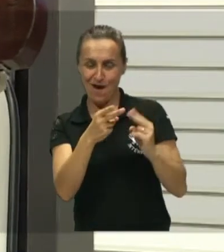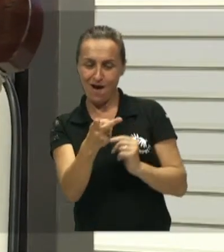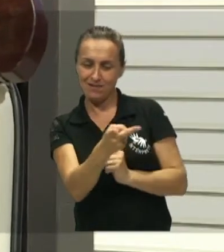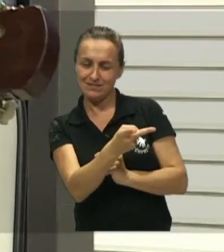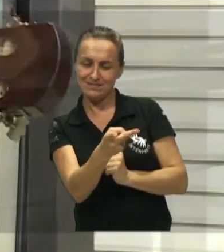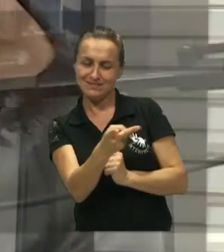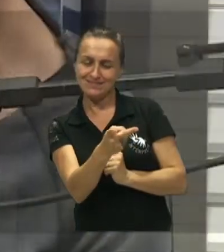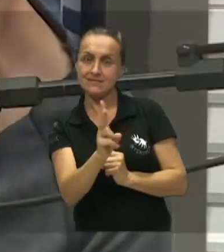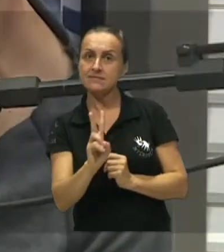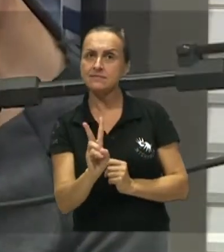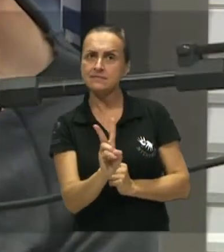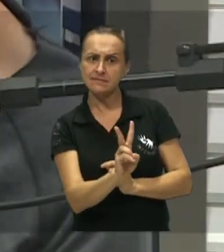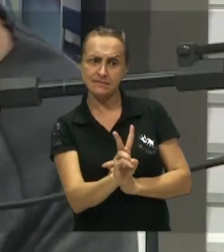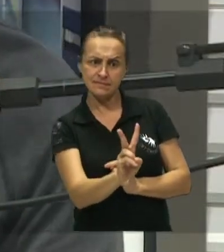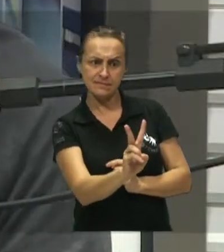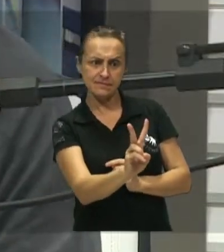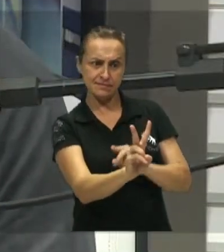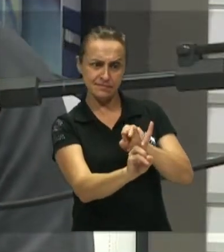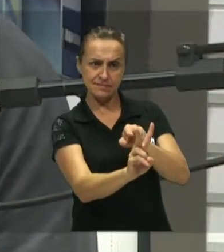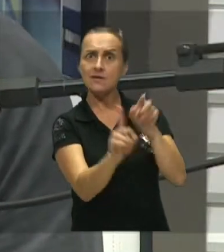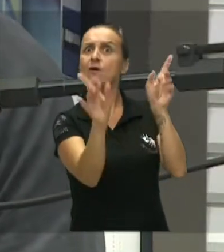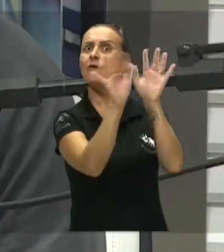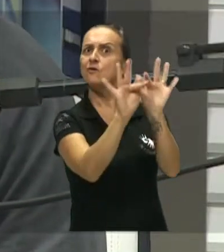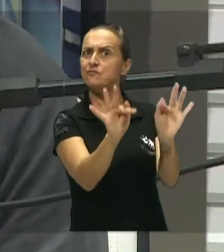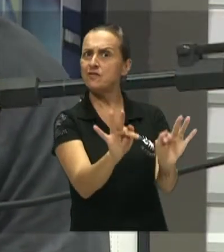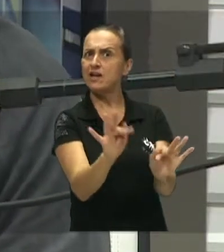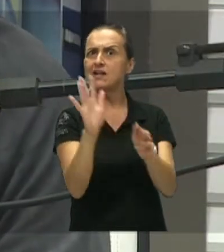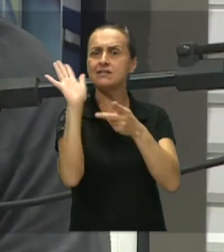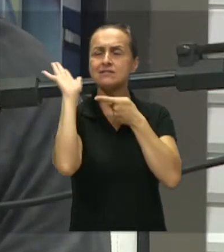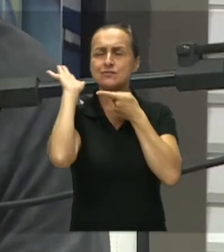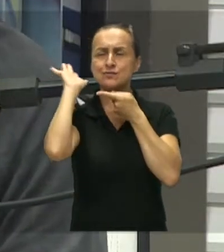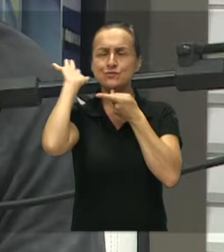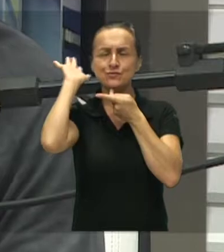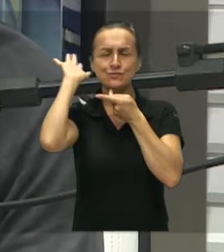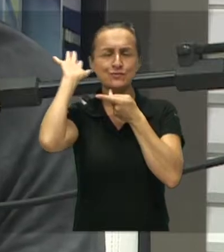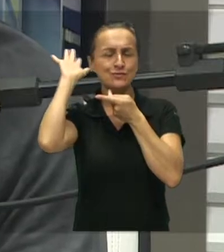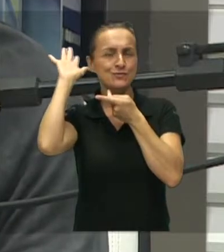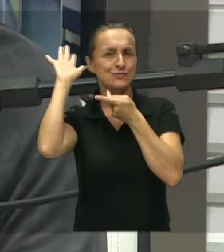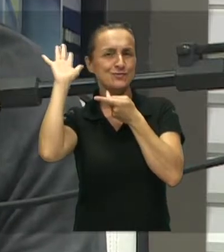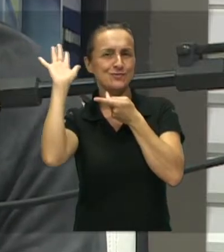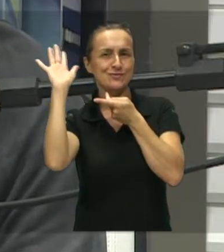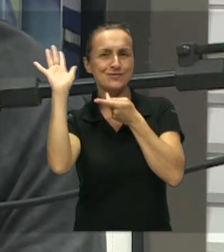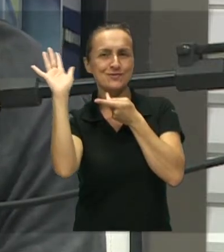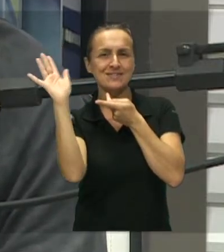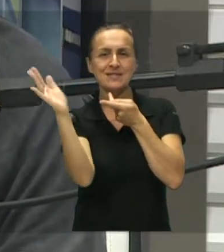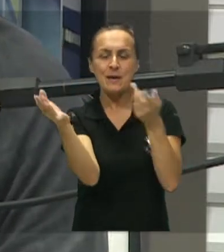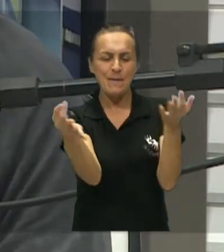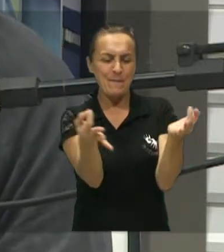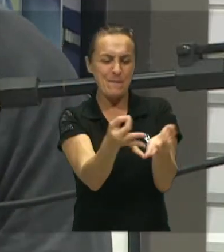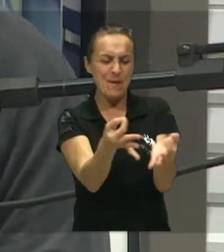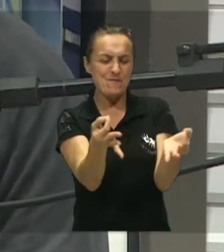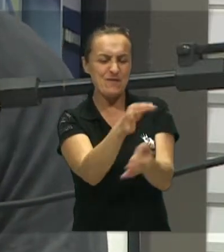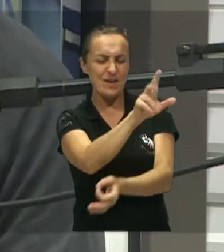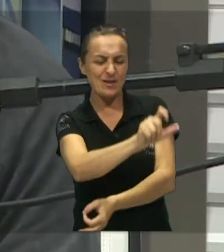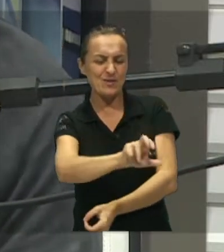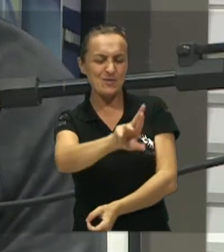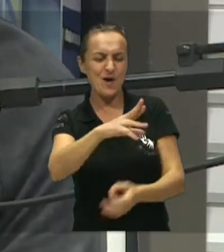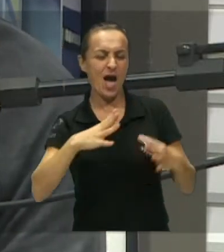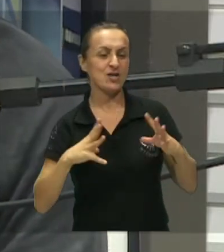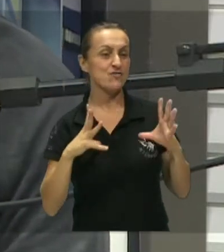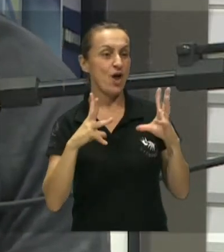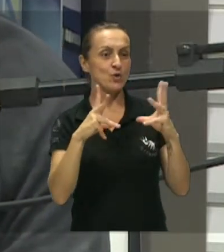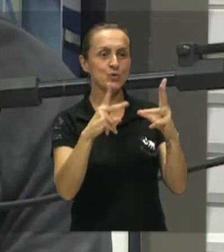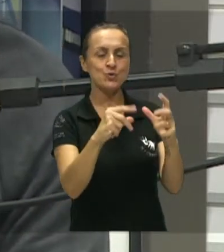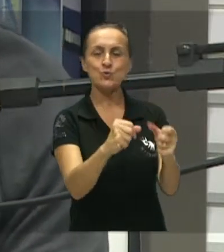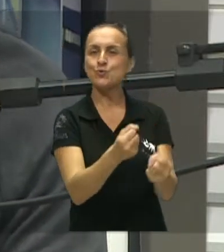Eles foram felizes, te juro. O ar de todos o mais puro respiraram, tiveram tudo de